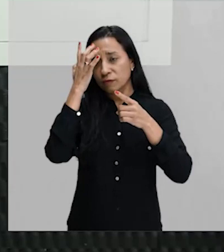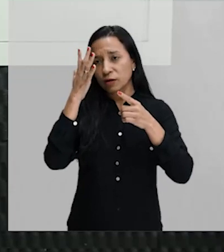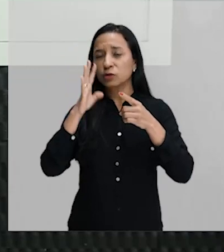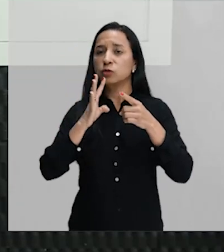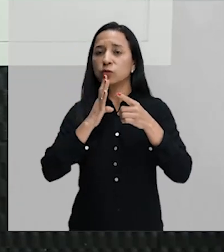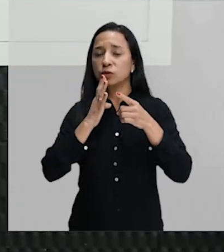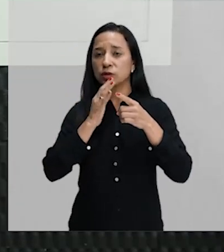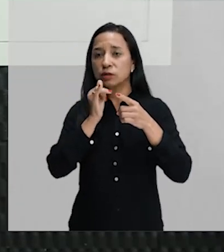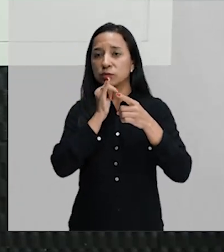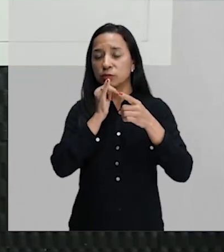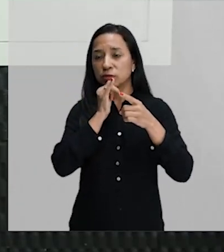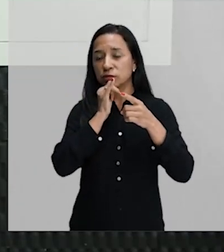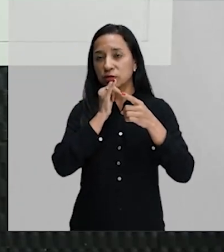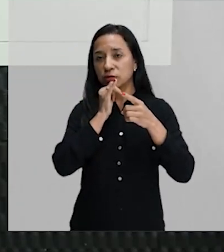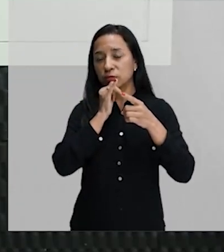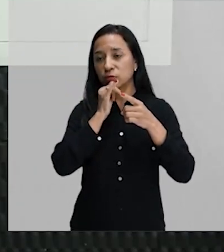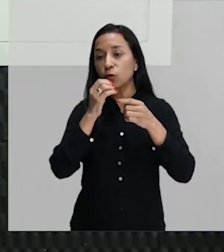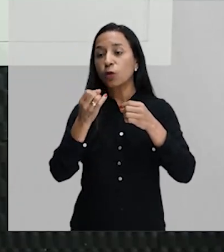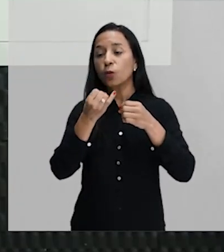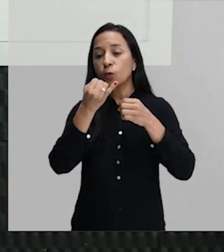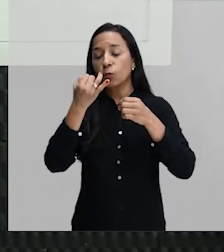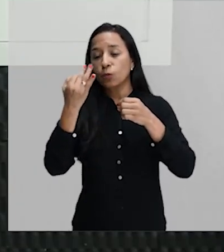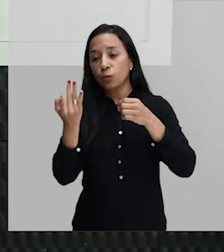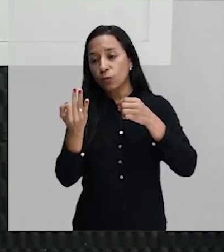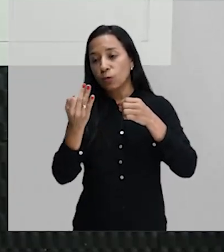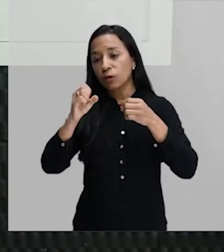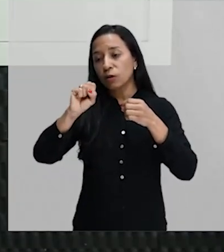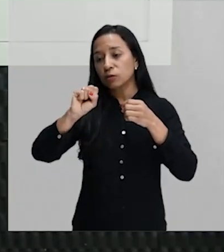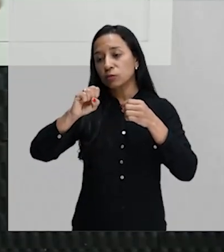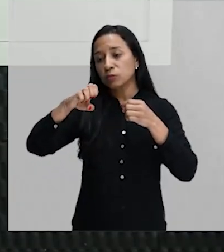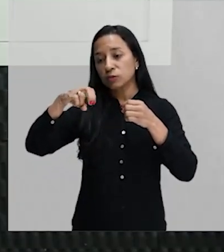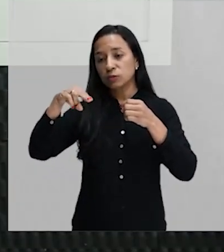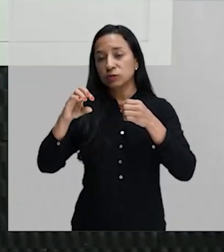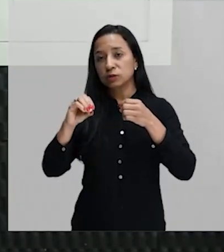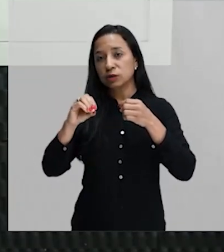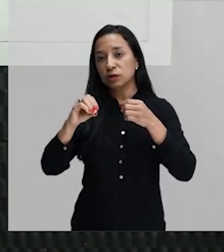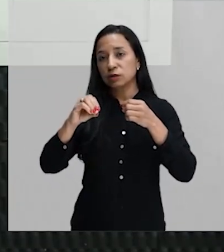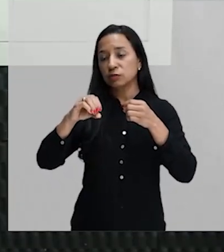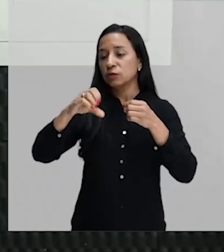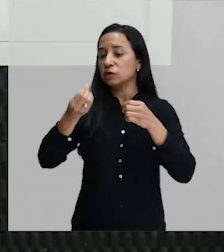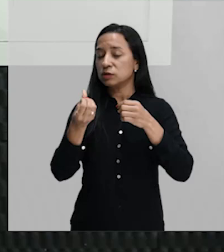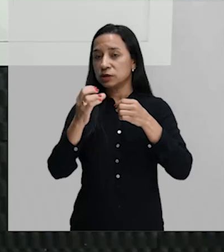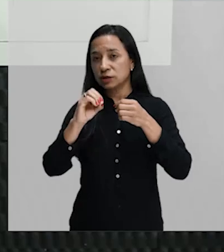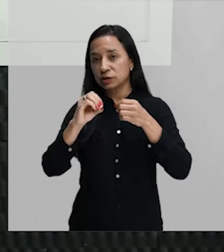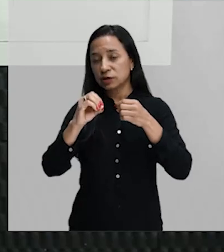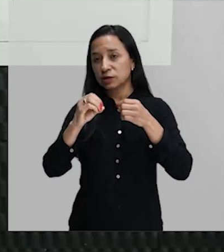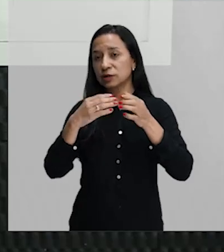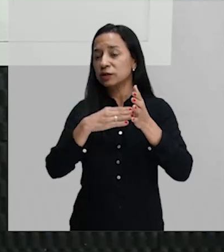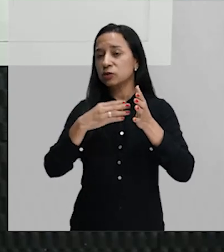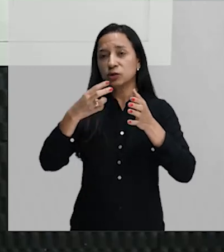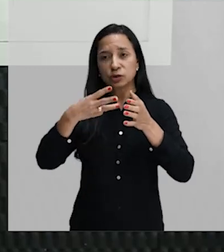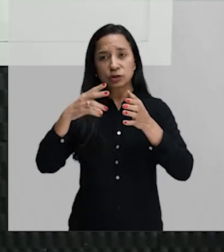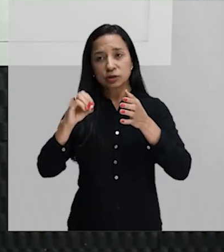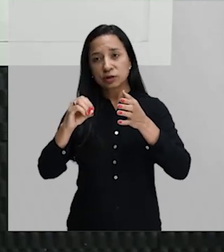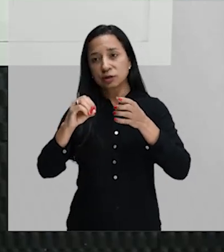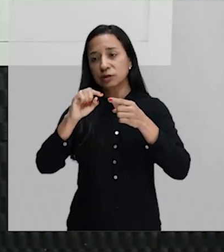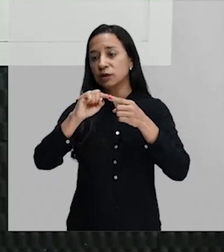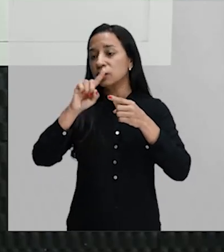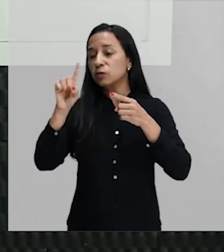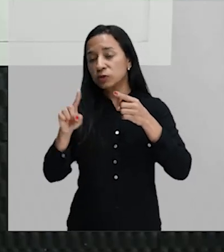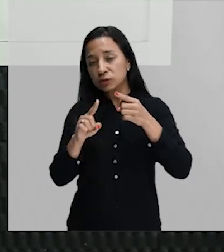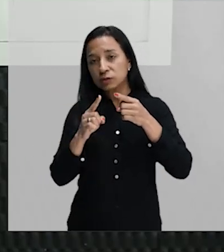exemplo, quanto é o seno de 60, quanto é o cosseno de 30, 45 e 60, são os arcos que a